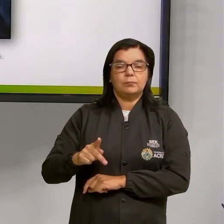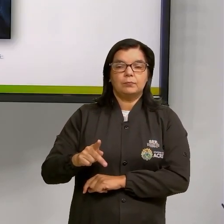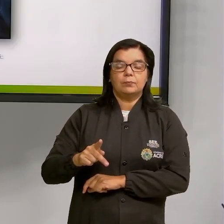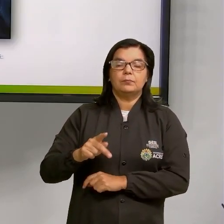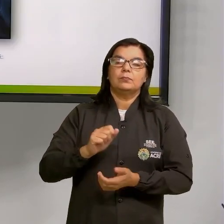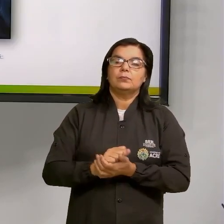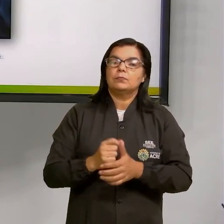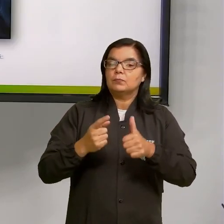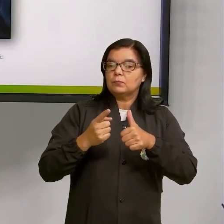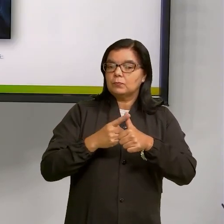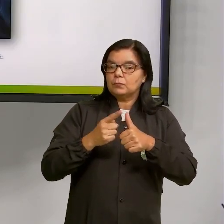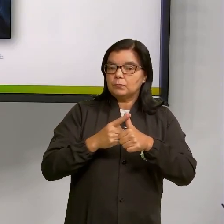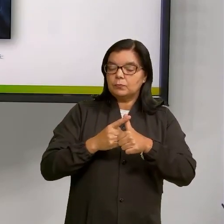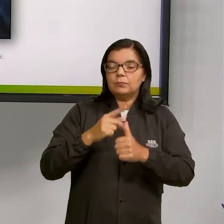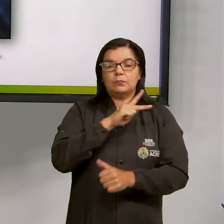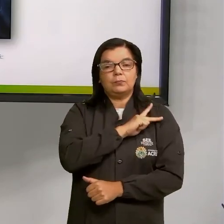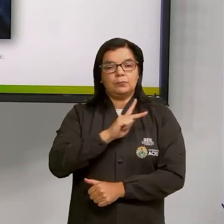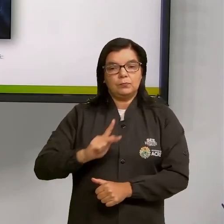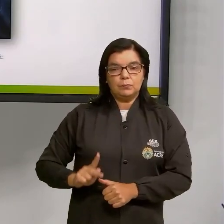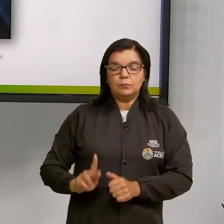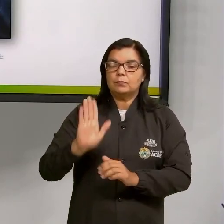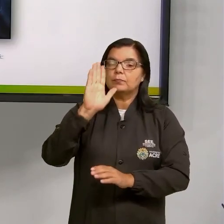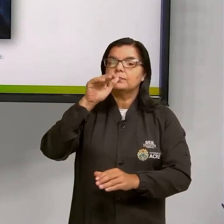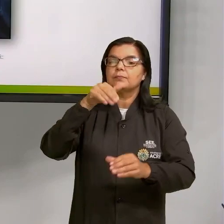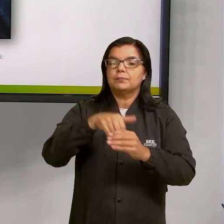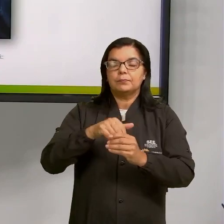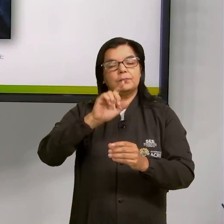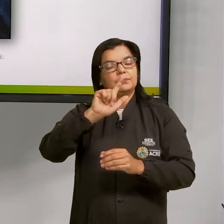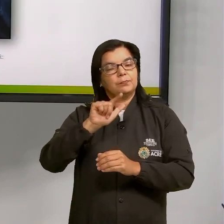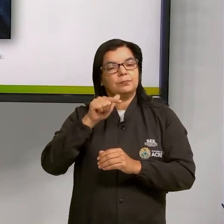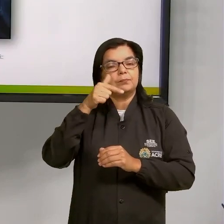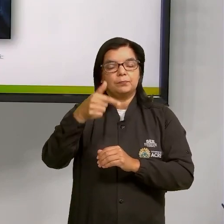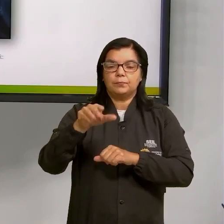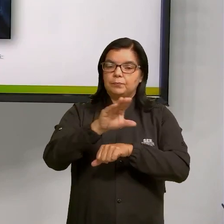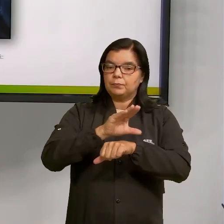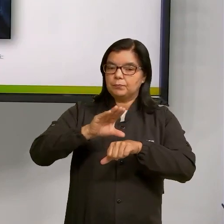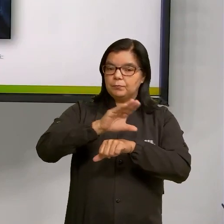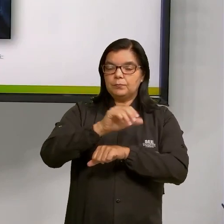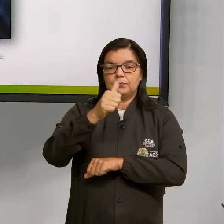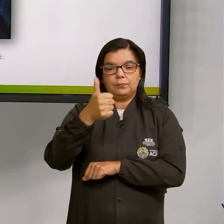o primeiro presidente eleito pós-Constituição de